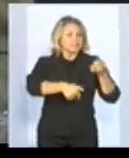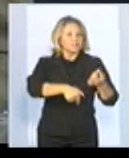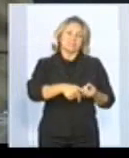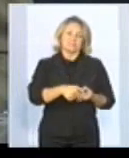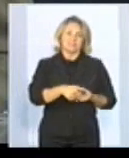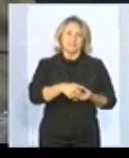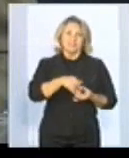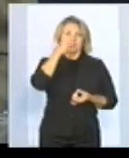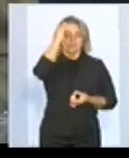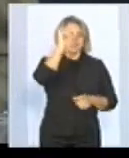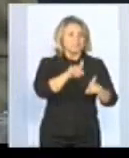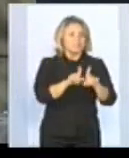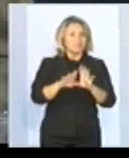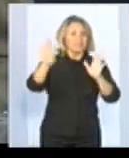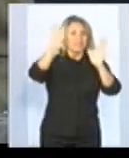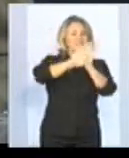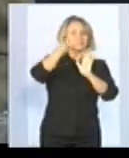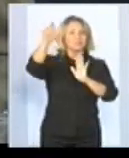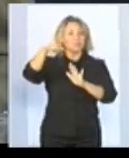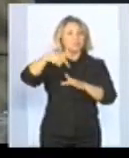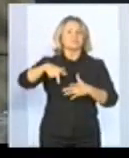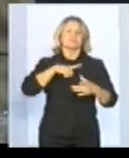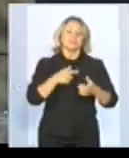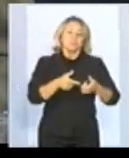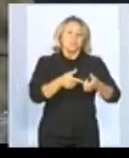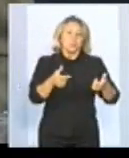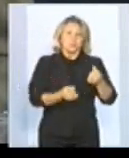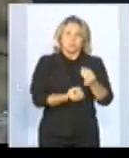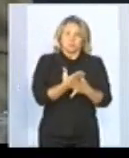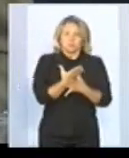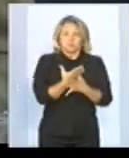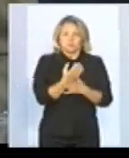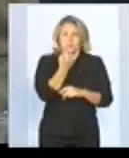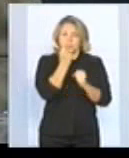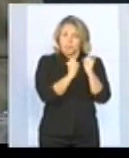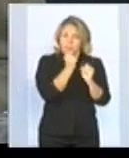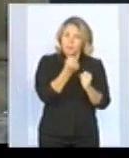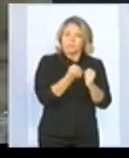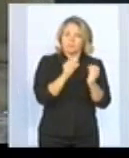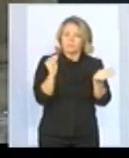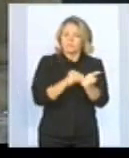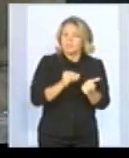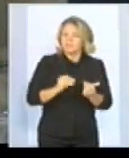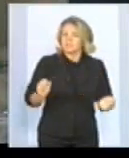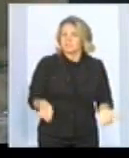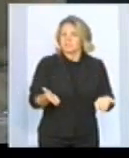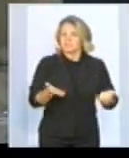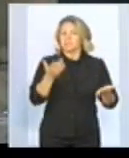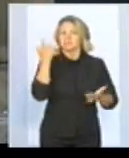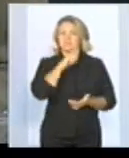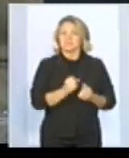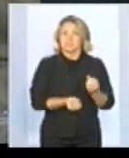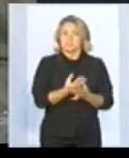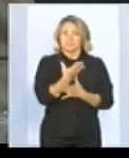do conteúdo nacional, existe pouco espaço para essa produção, existe pouco incentivo para essa produção. Então, a lógica das cotas é,